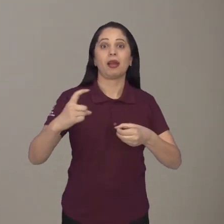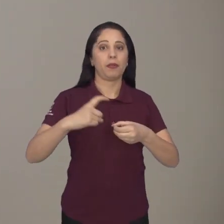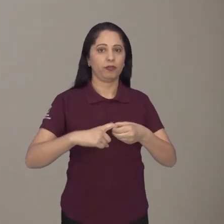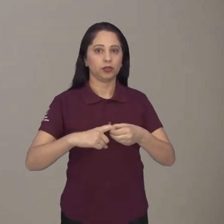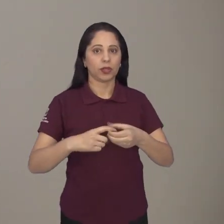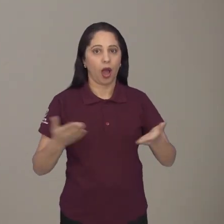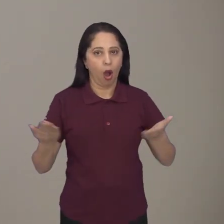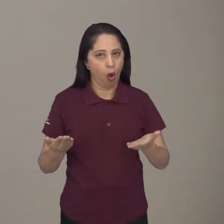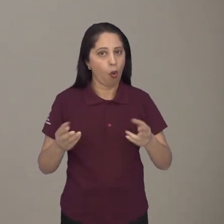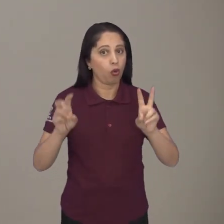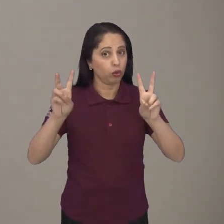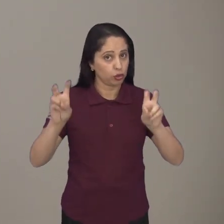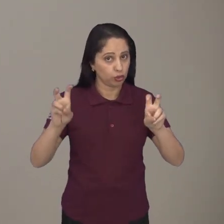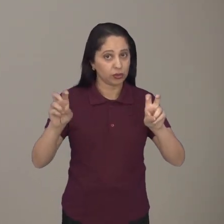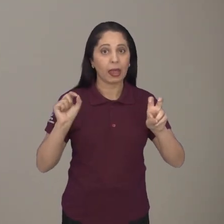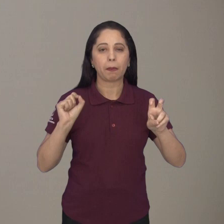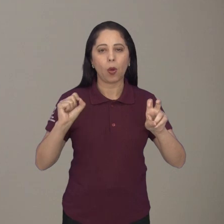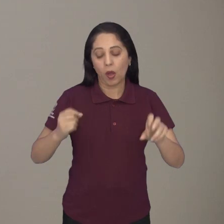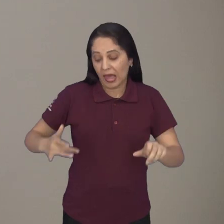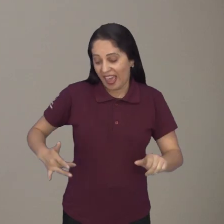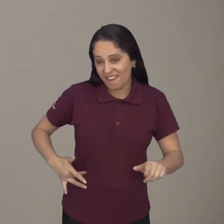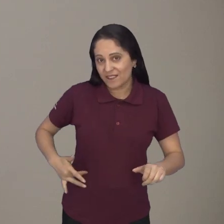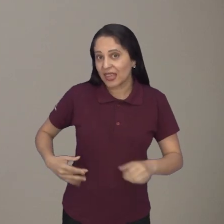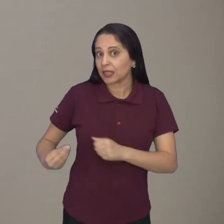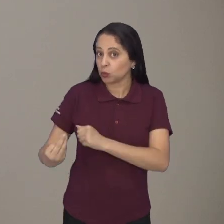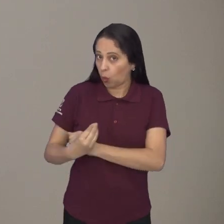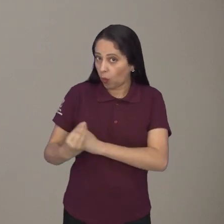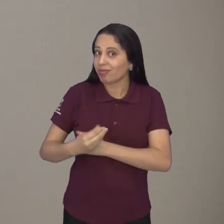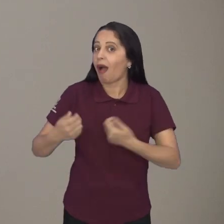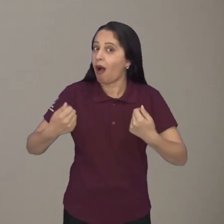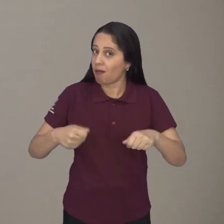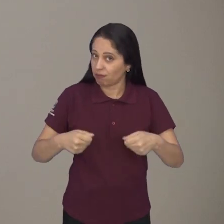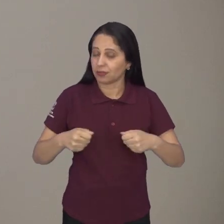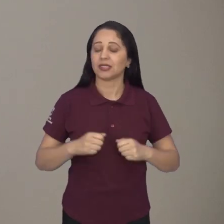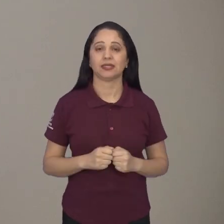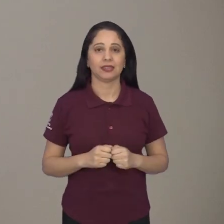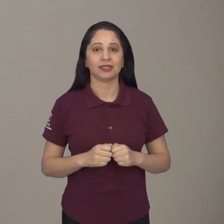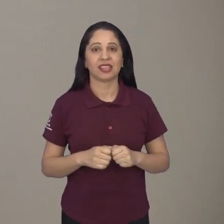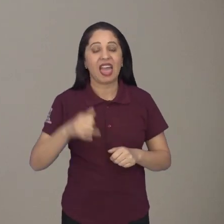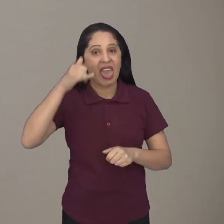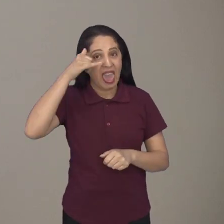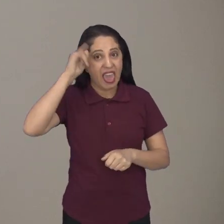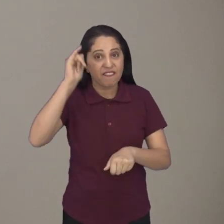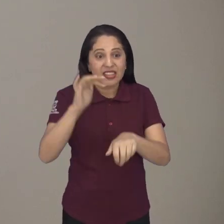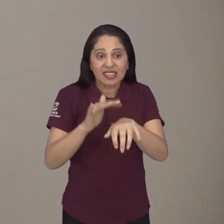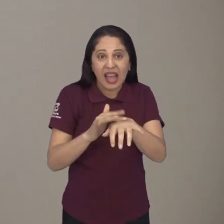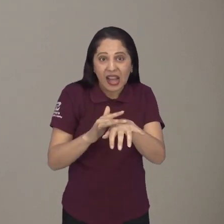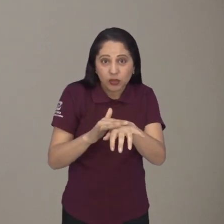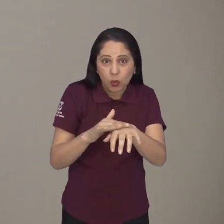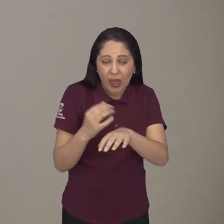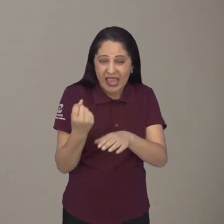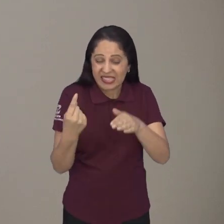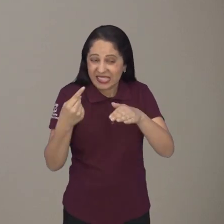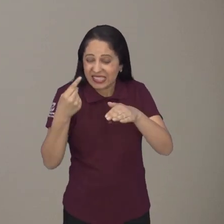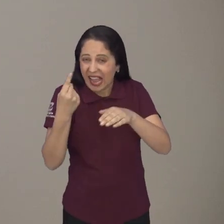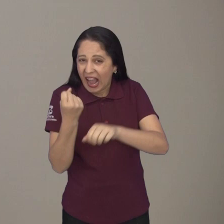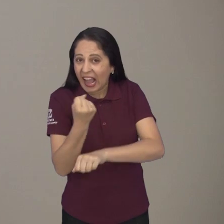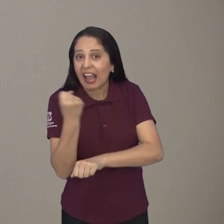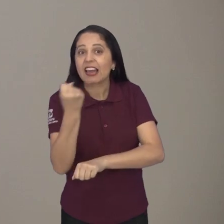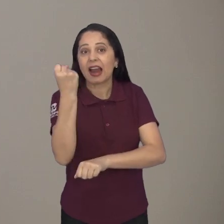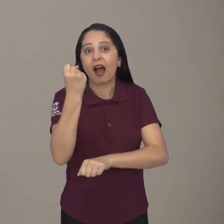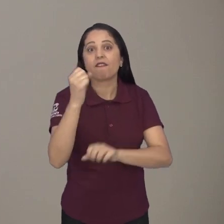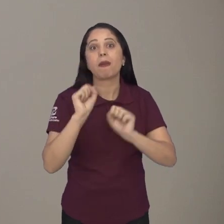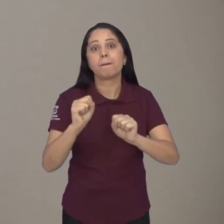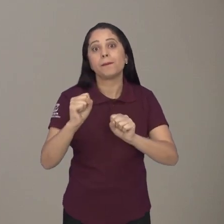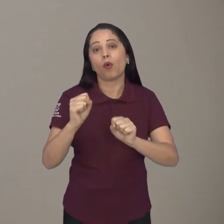Estamos de volta. Cuidados com o fígado é tema do programa de hoje. Investir na prevenção de doenças pode evitar muitas complicações